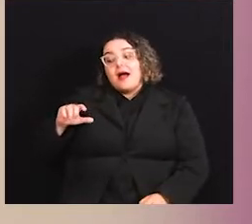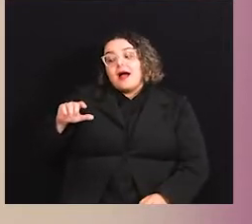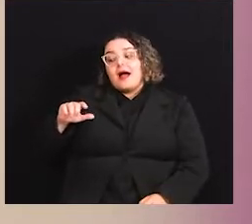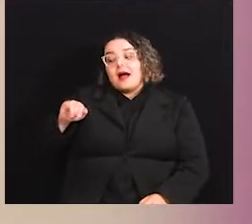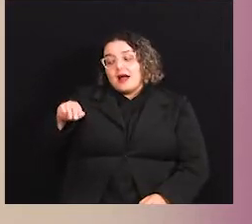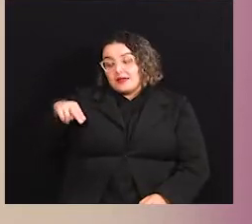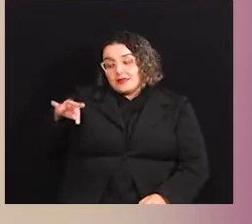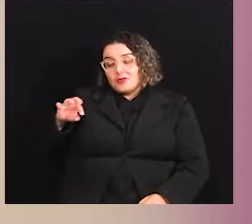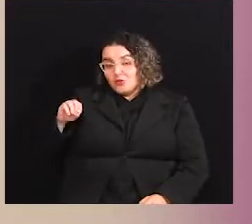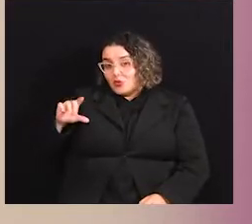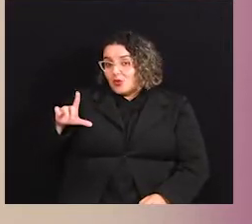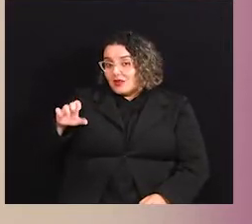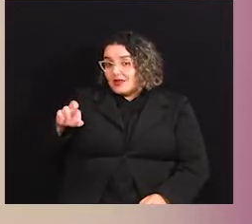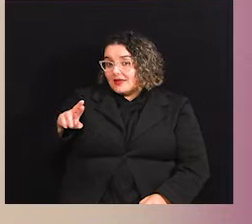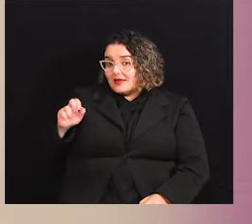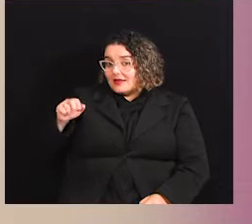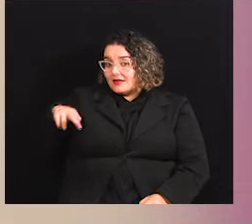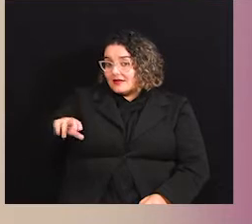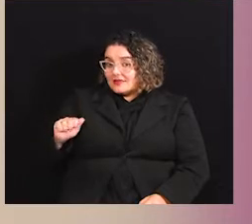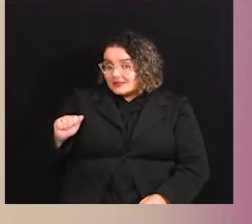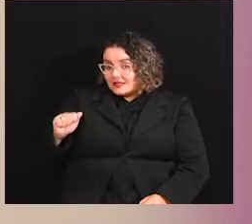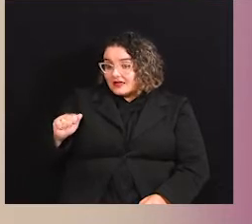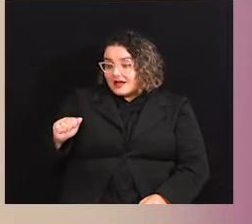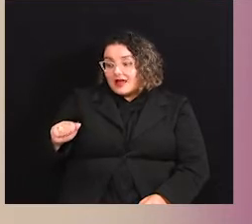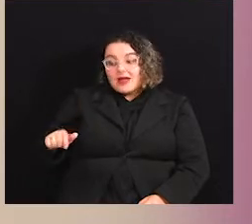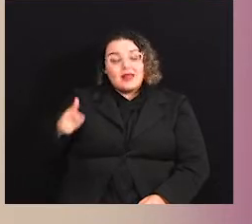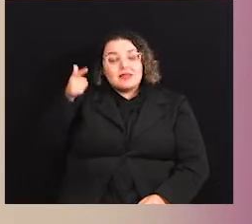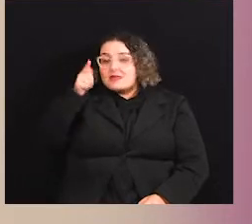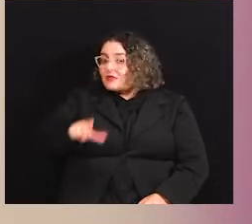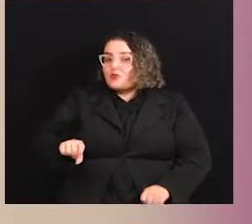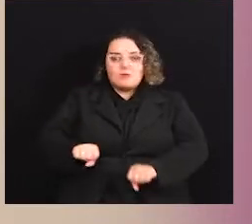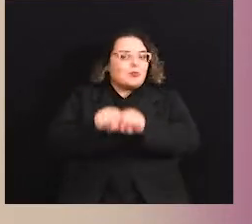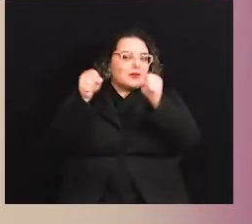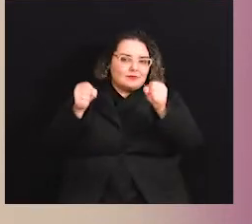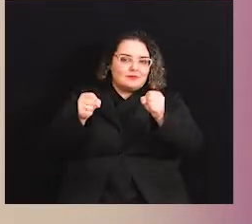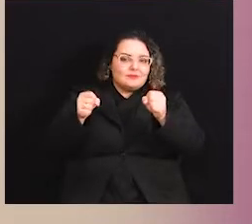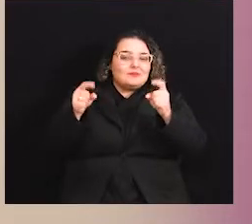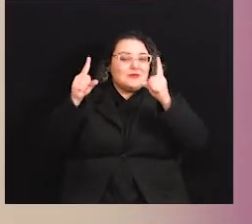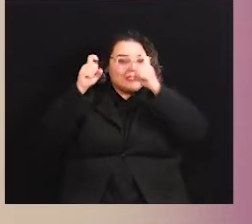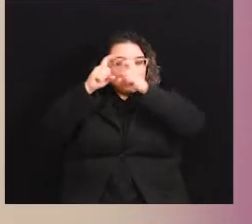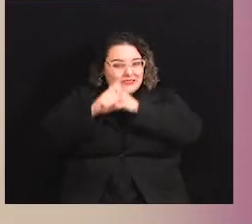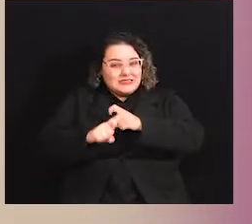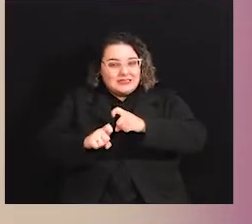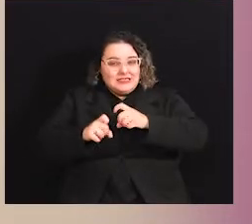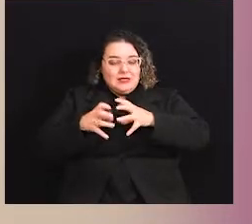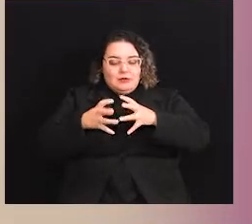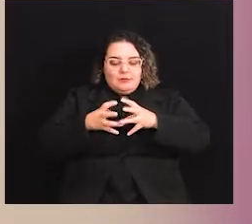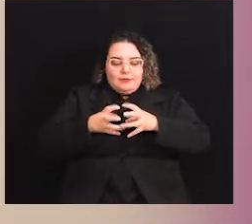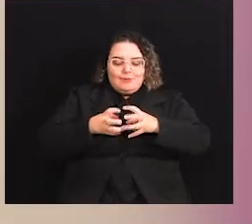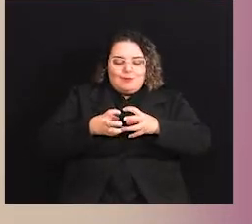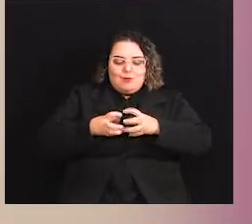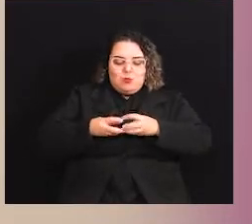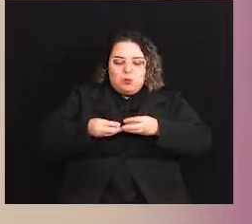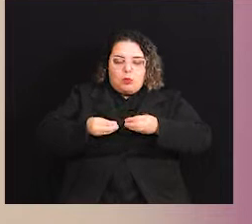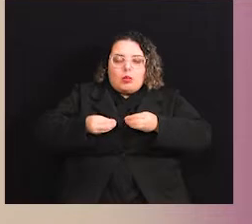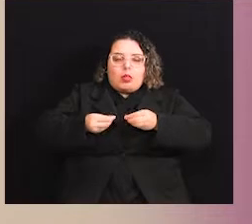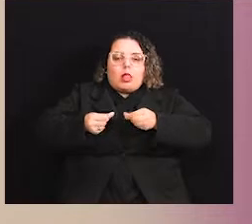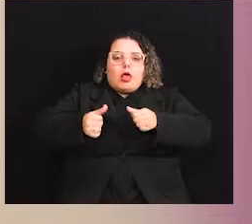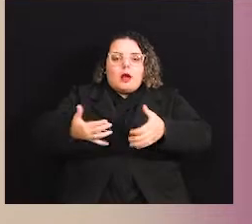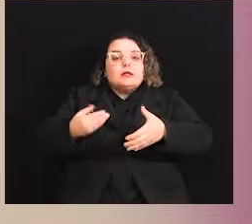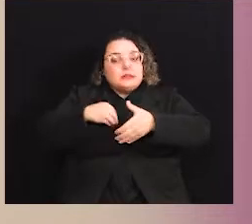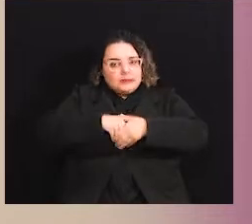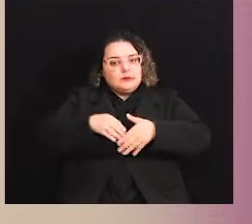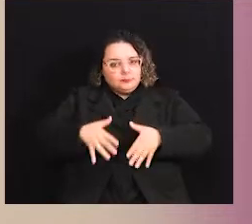gente tem uma dificuldade muito grande em realizar essa digestão, assim a gente pode chamar, a